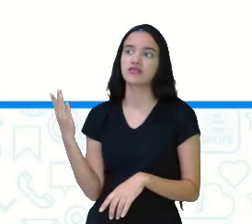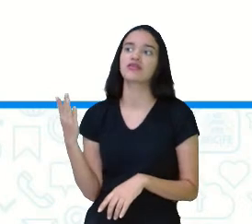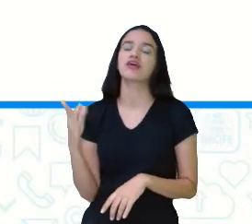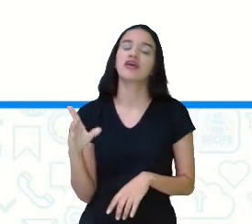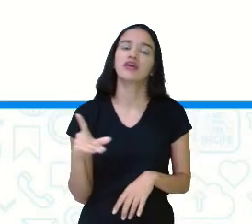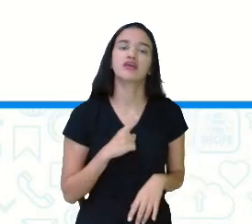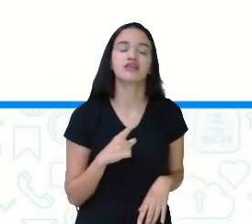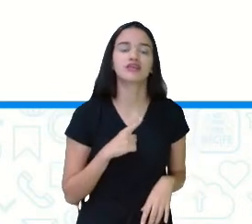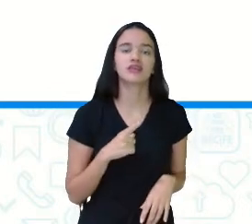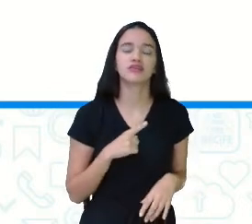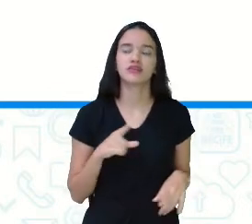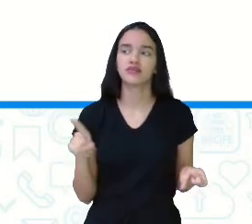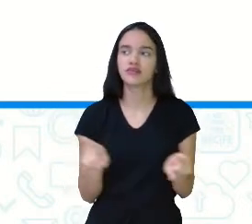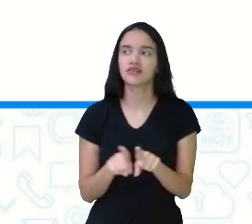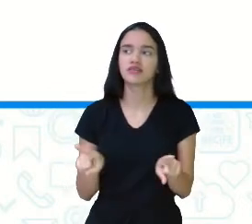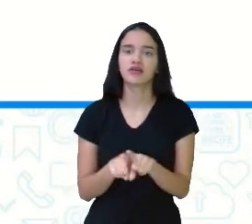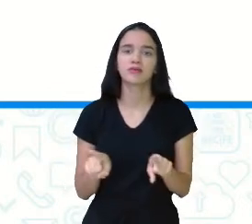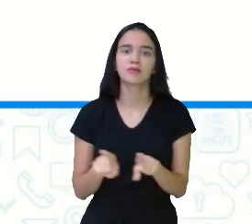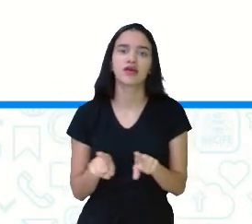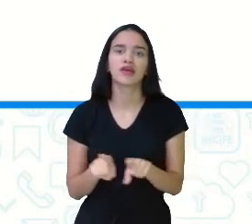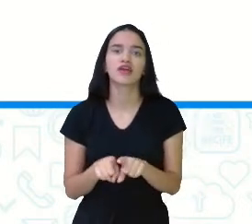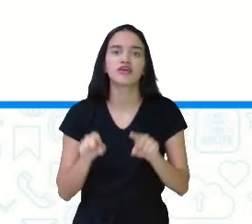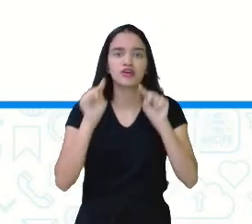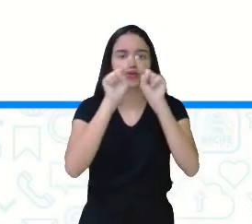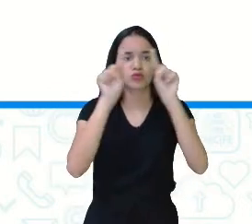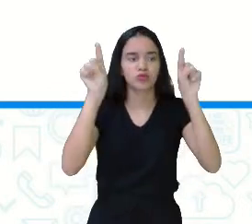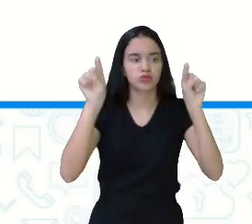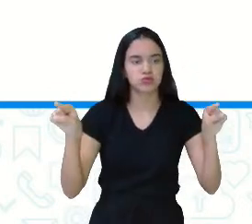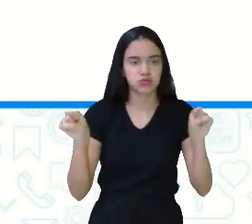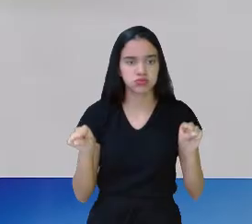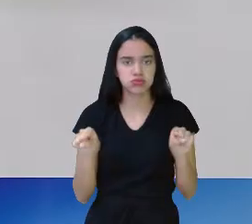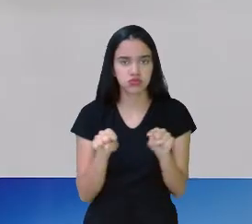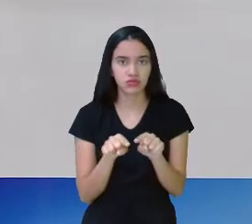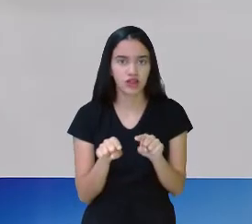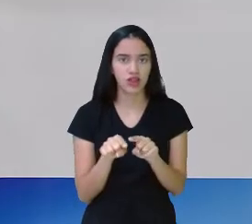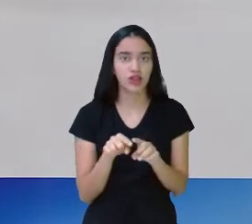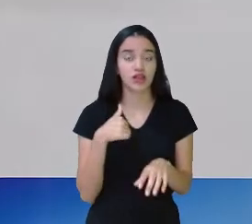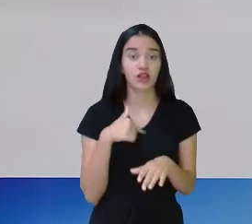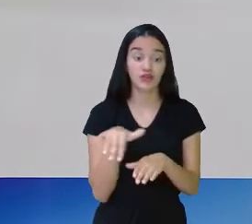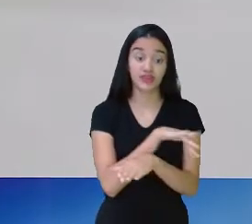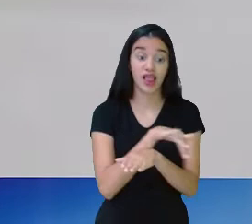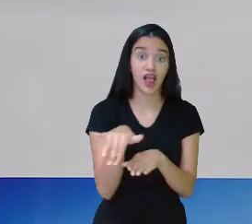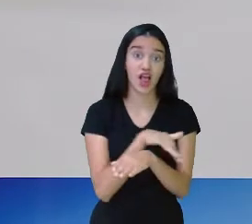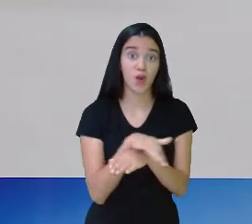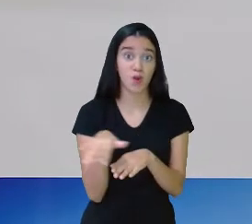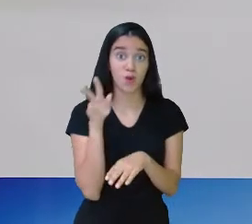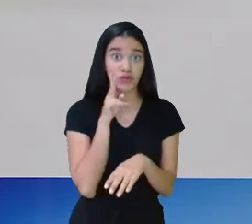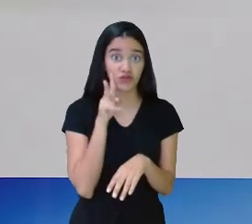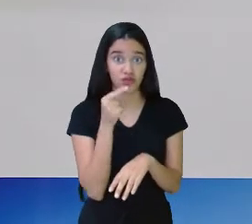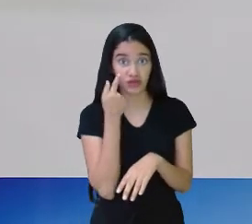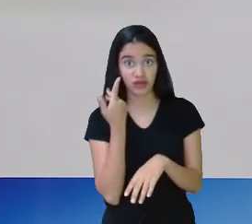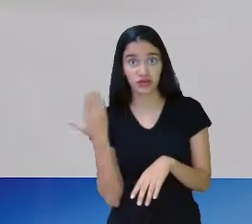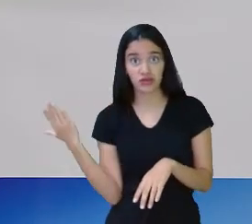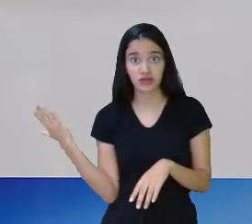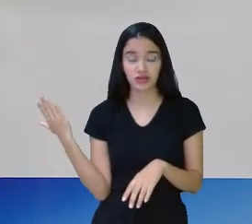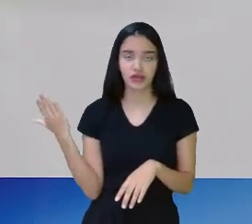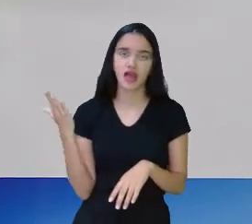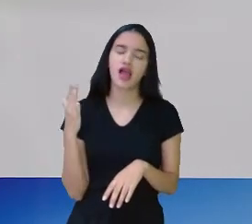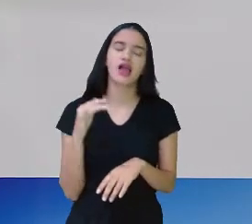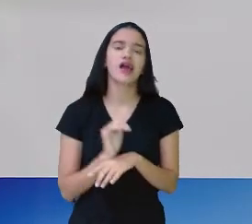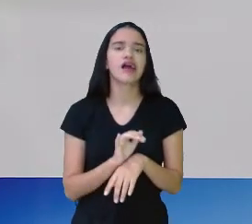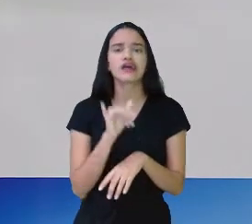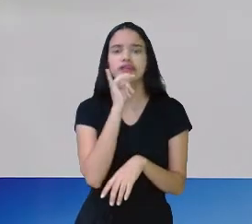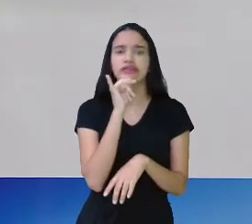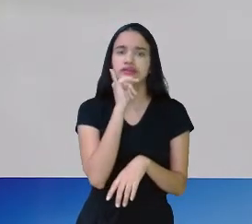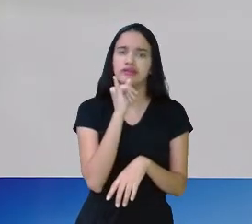Eu tenho também as placas, é o que a gente mais vê na rua, né? Placa de trânsito. Exemplo